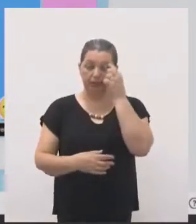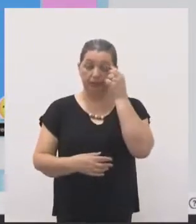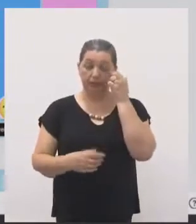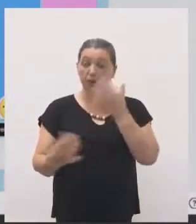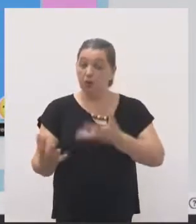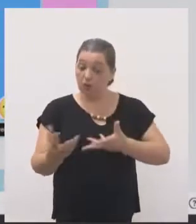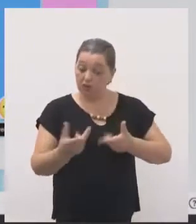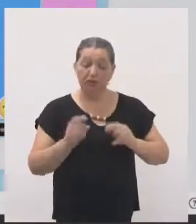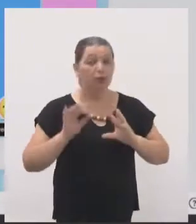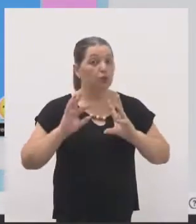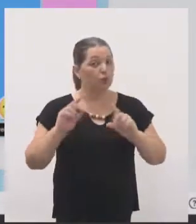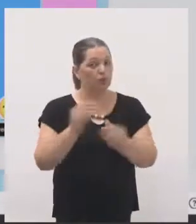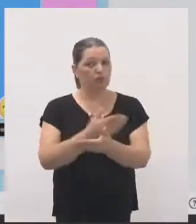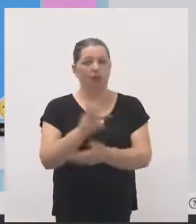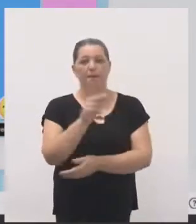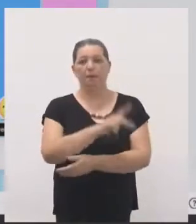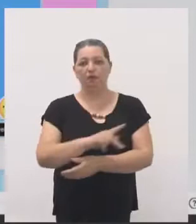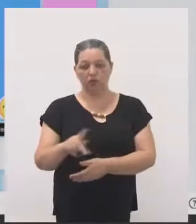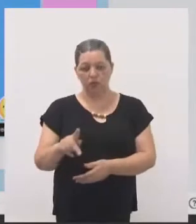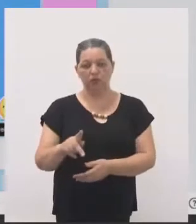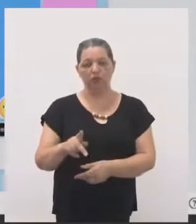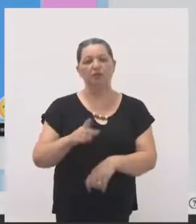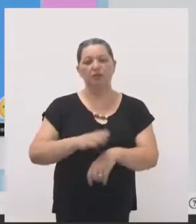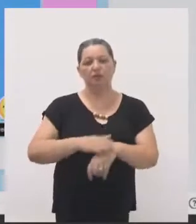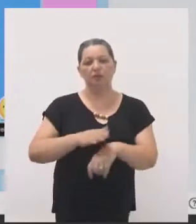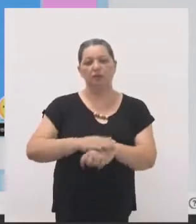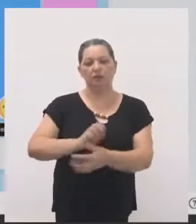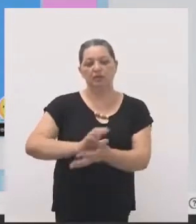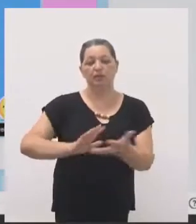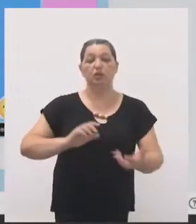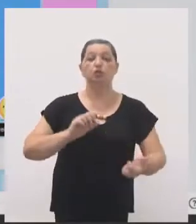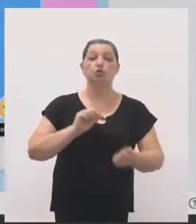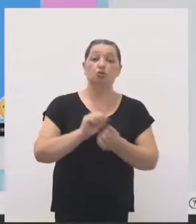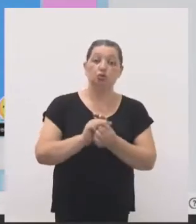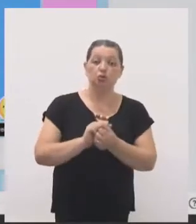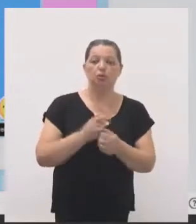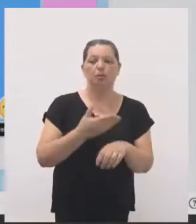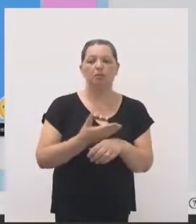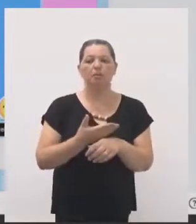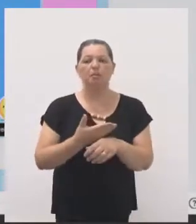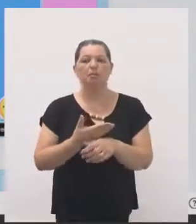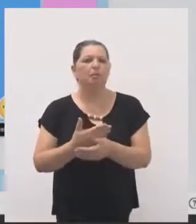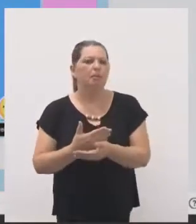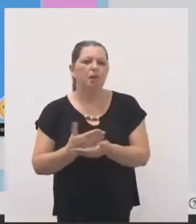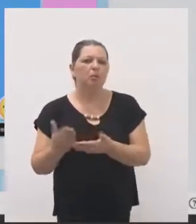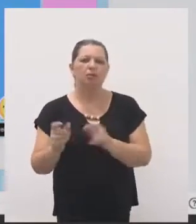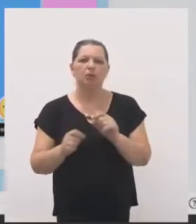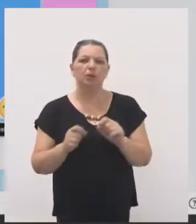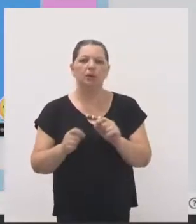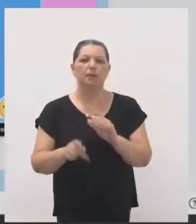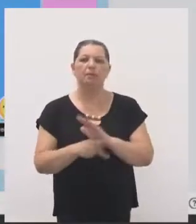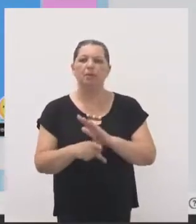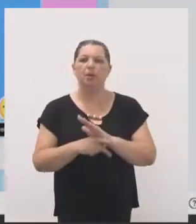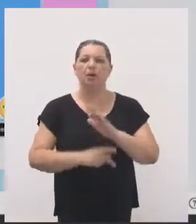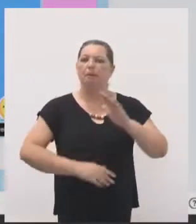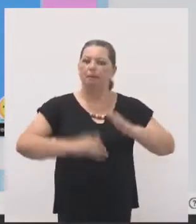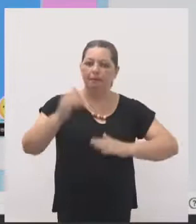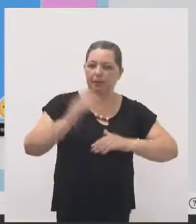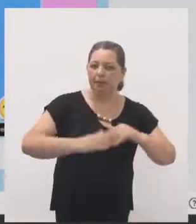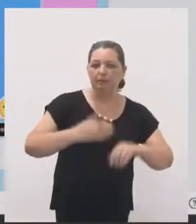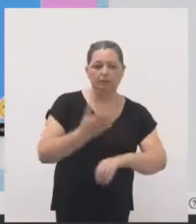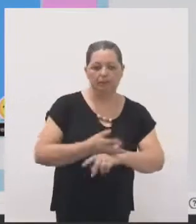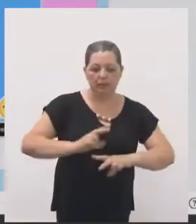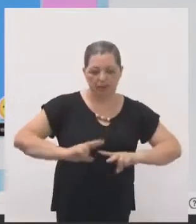todos vocês, professores, para fazer essa atividade comigo, para começar a botar a mão na massa e explorar